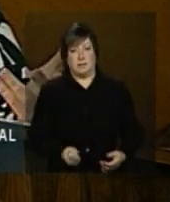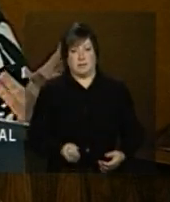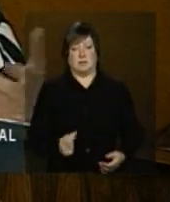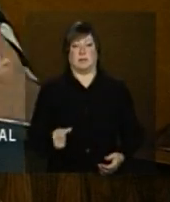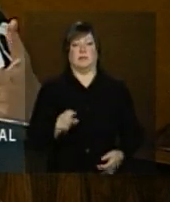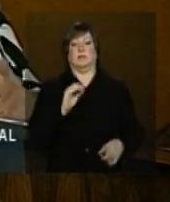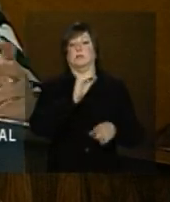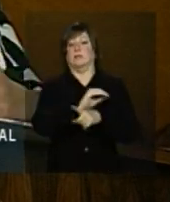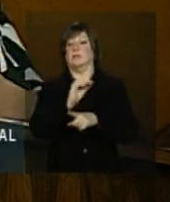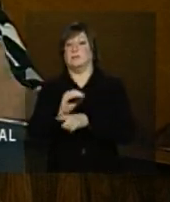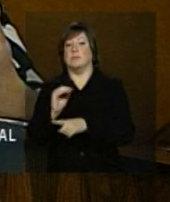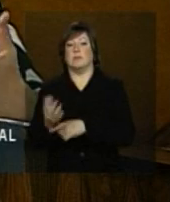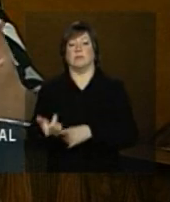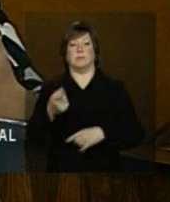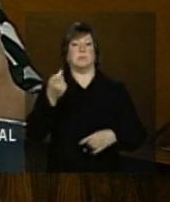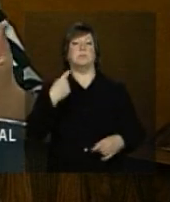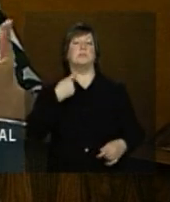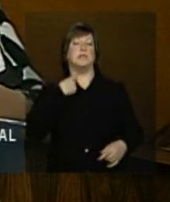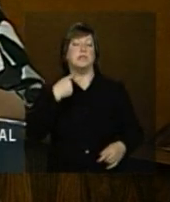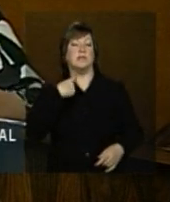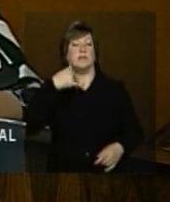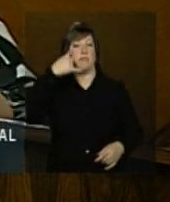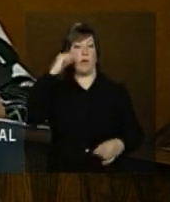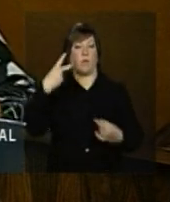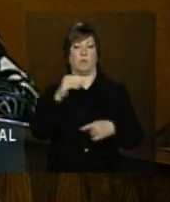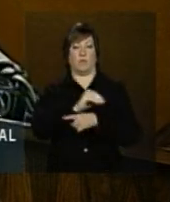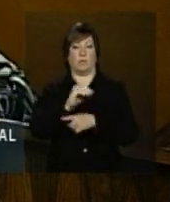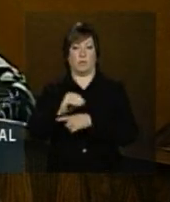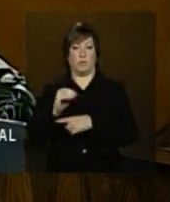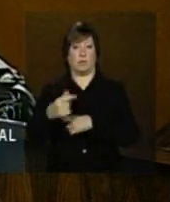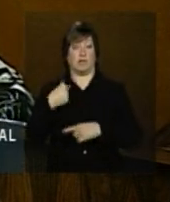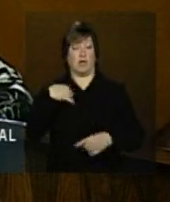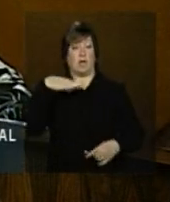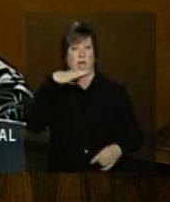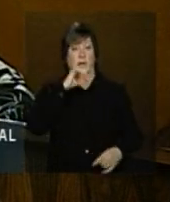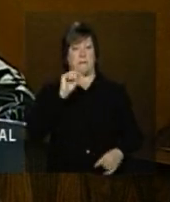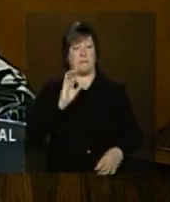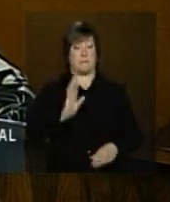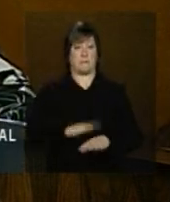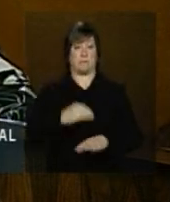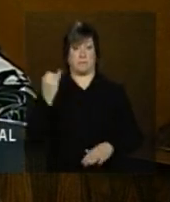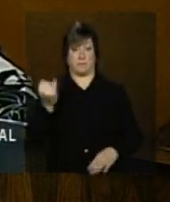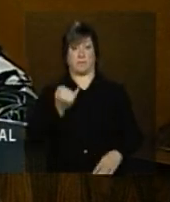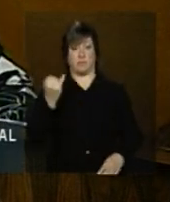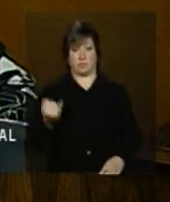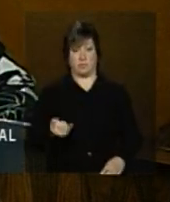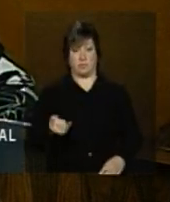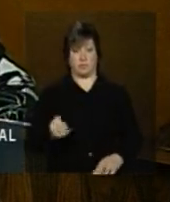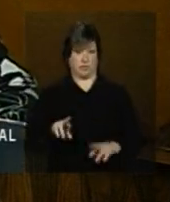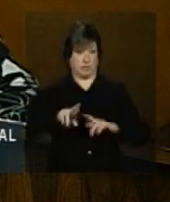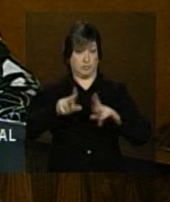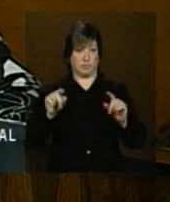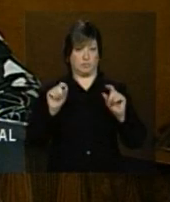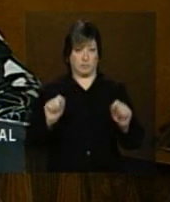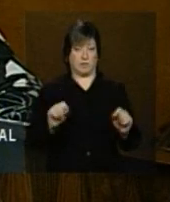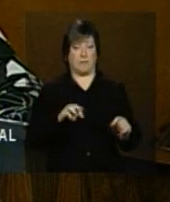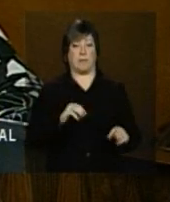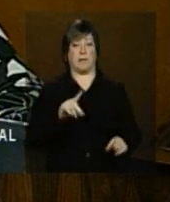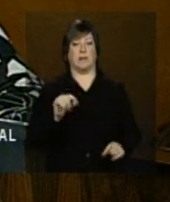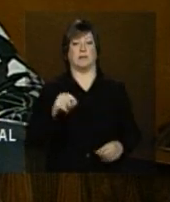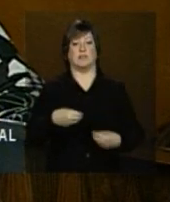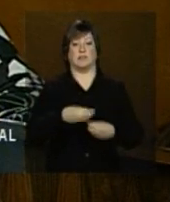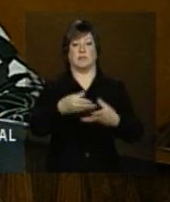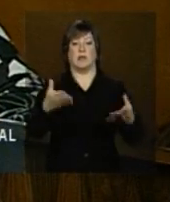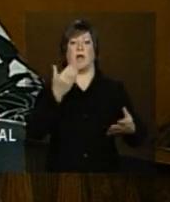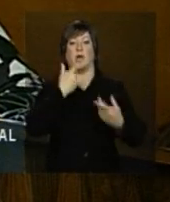alimentar animais etc nós achamos mais eficiente eh ao invés de de de medidas para distribuição